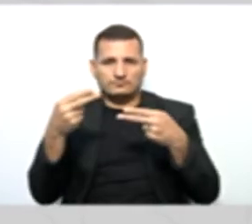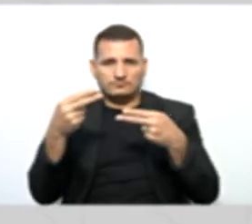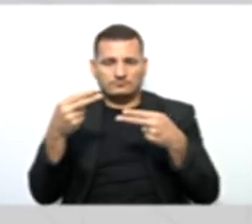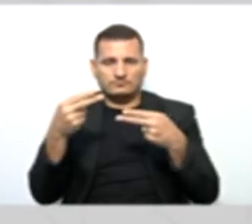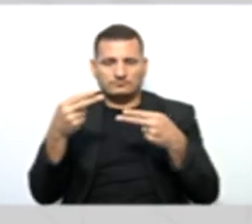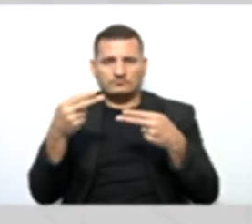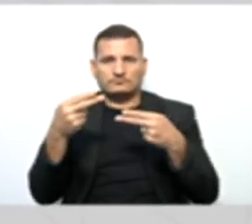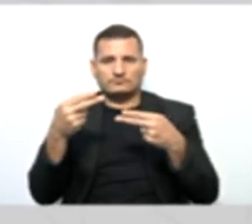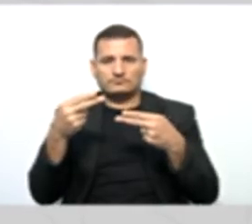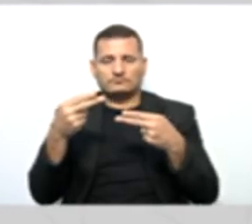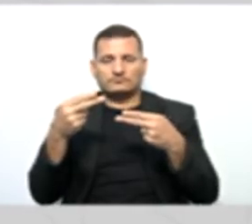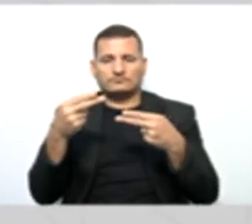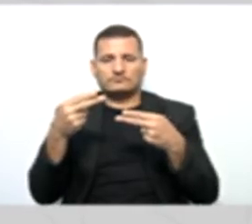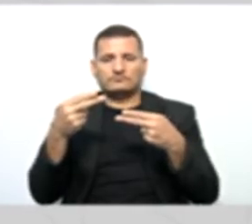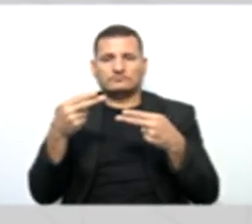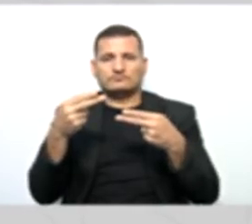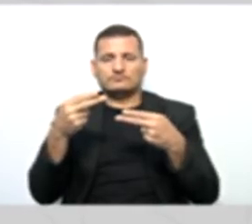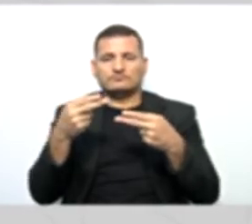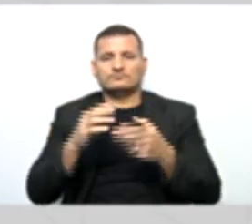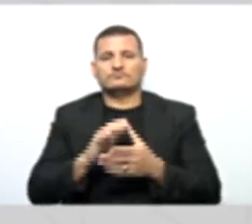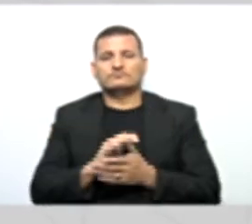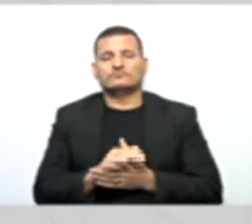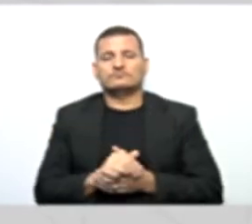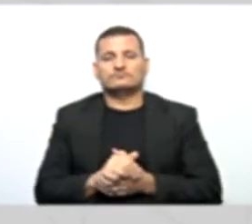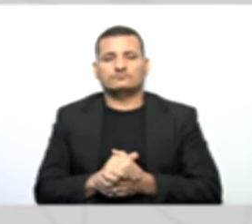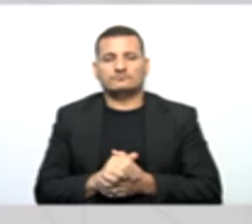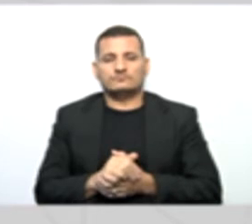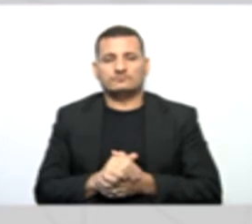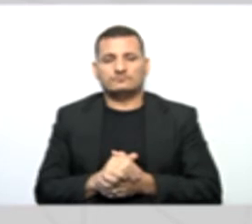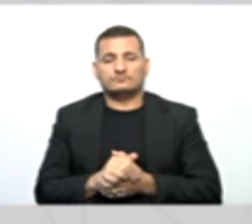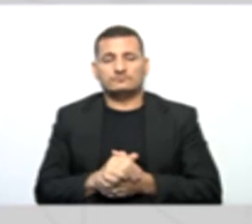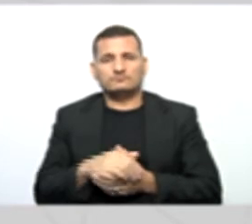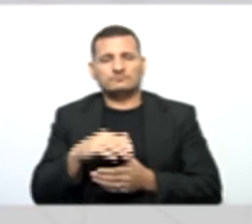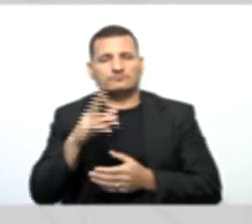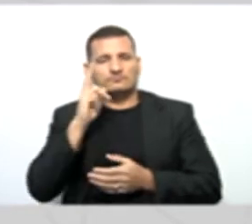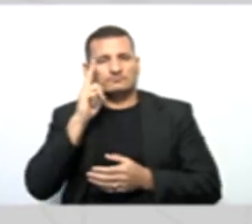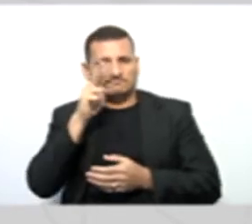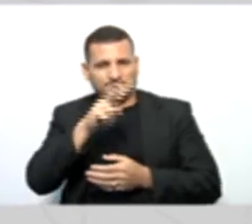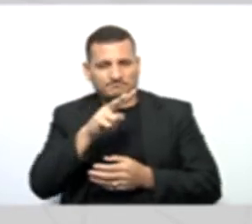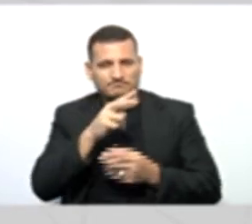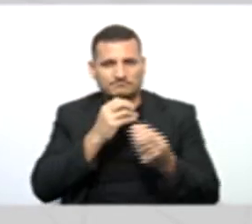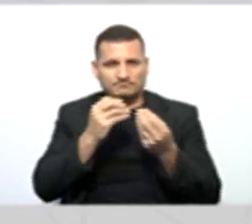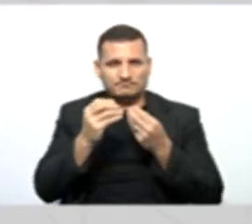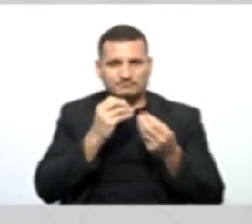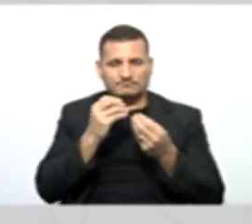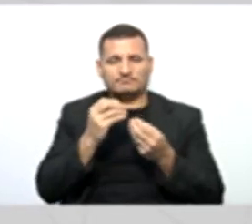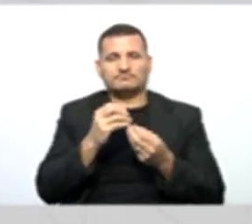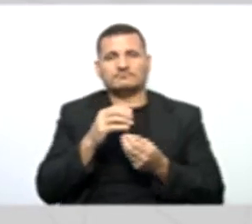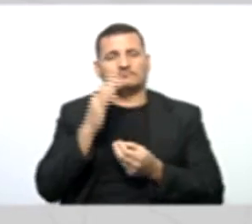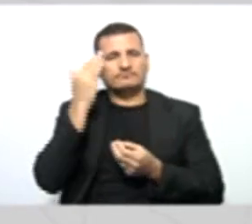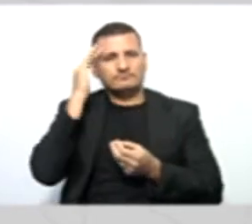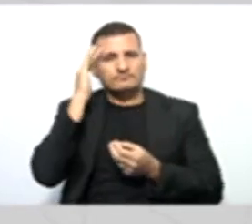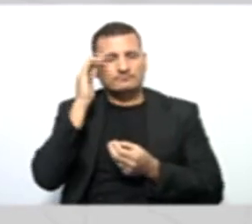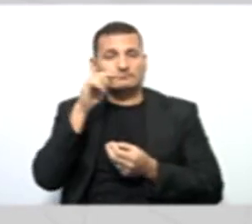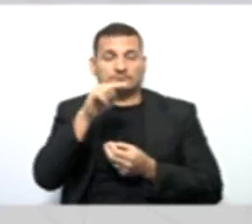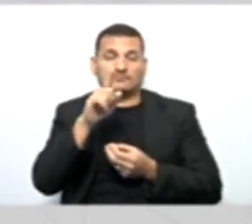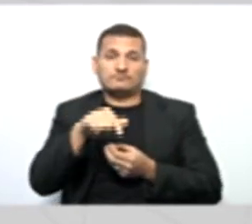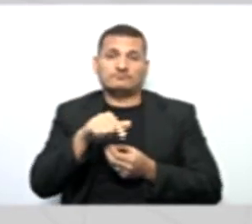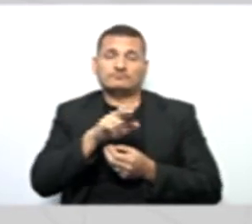da descrição genérica de uma classe. Beleza? Ficou fácil de compreender? Isso que se